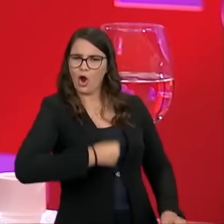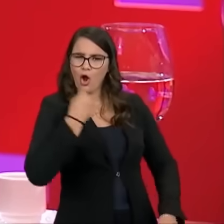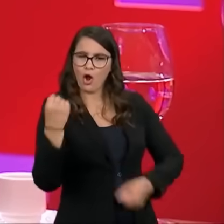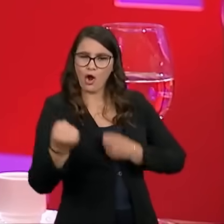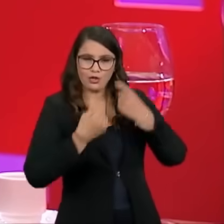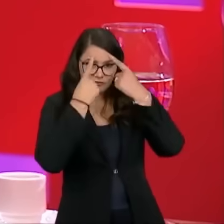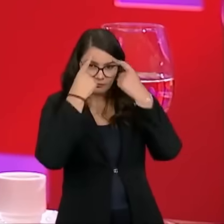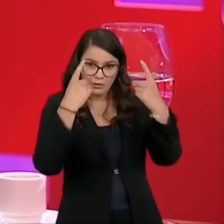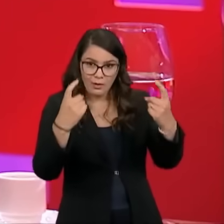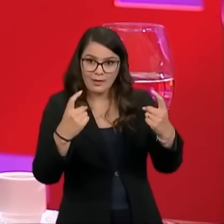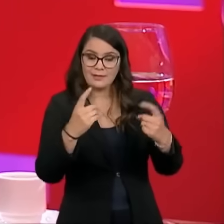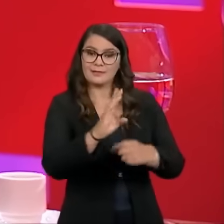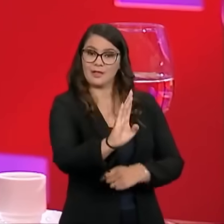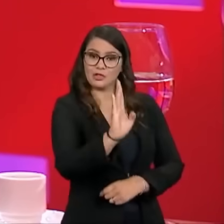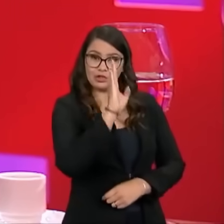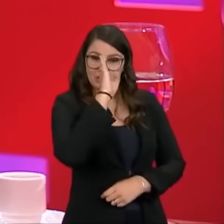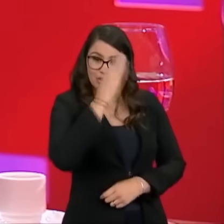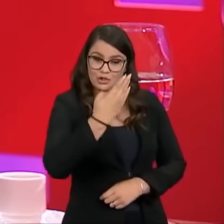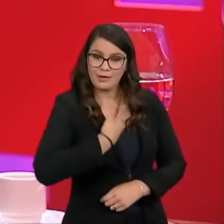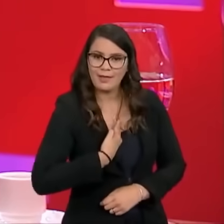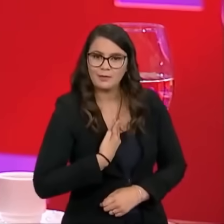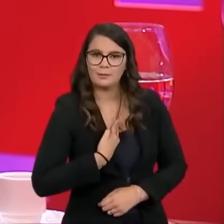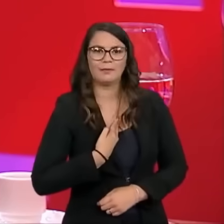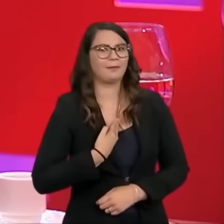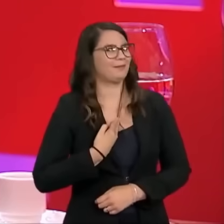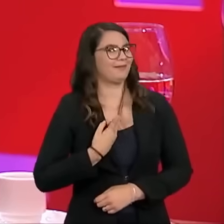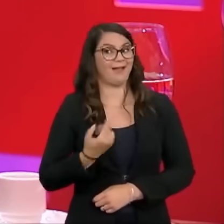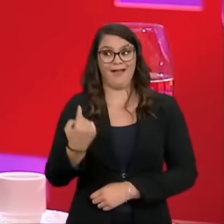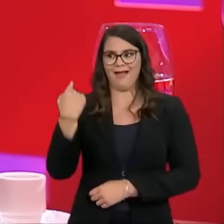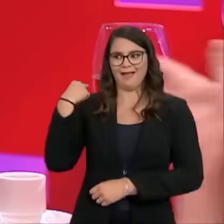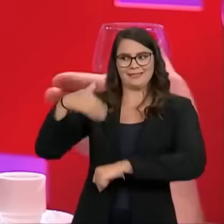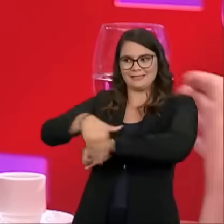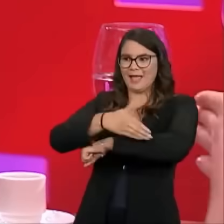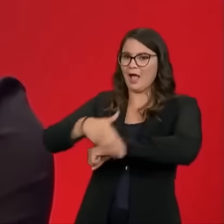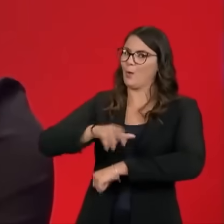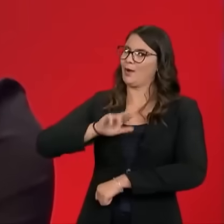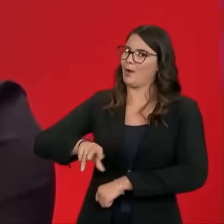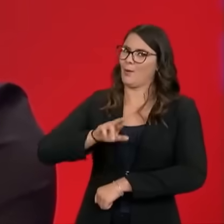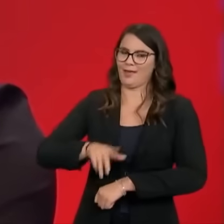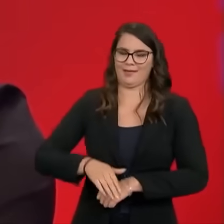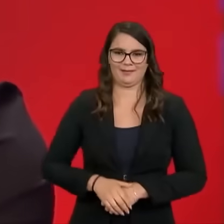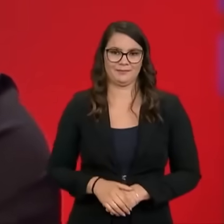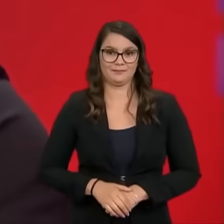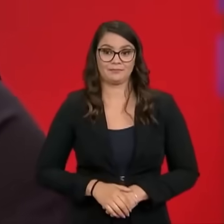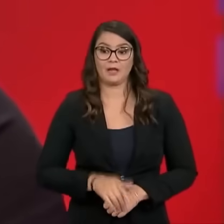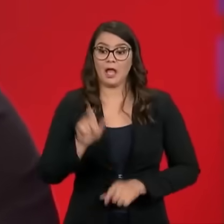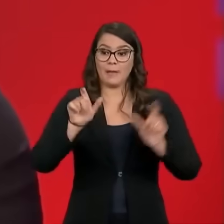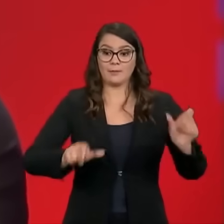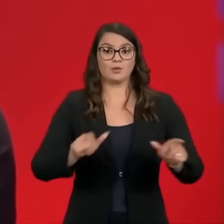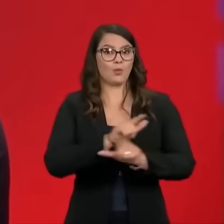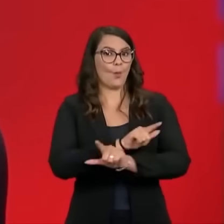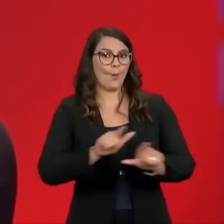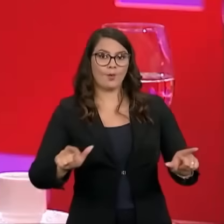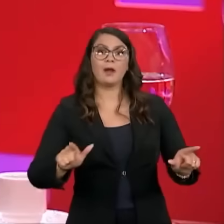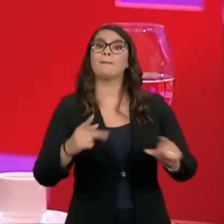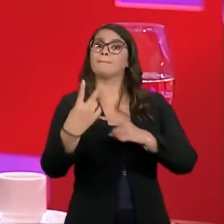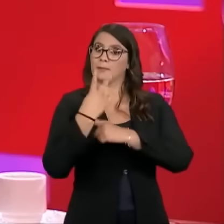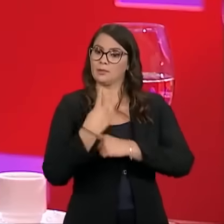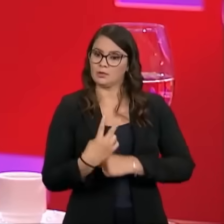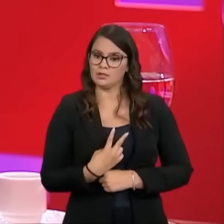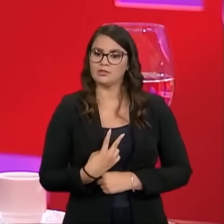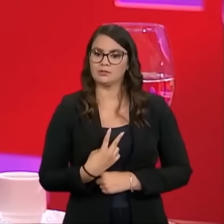a violência ele é direcionado a minha pessoa como não era nas ruas esse anonimato da rua te protegia um pouco esse anonimato da rua me protegia